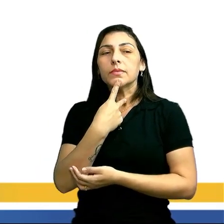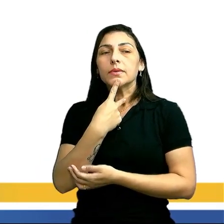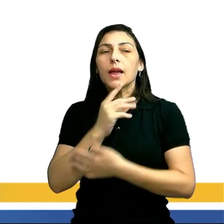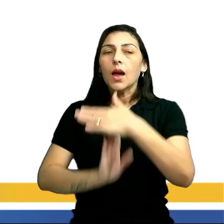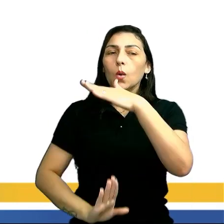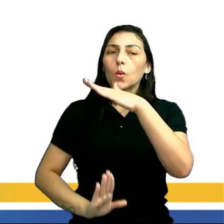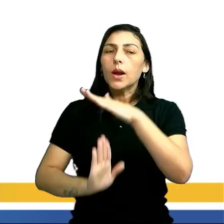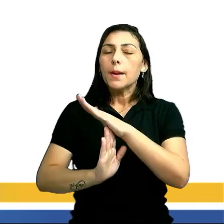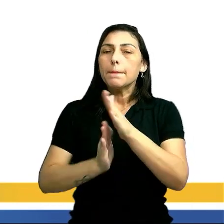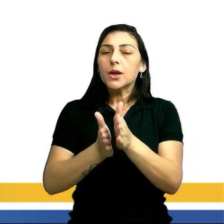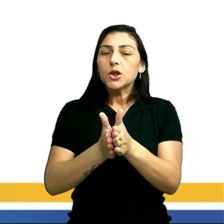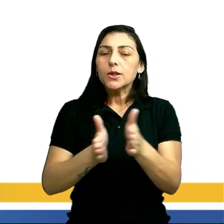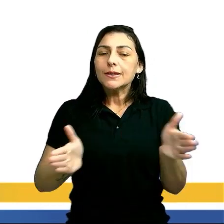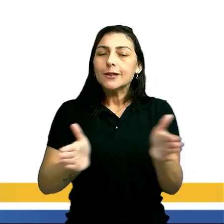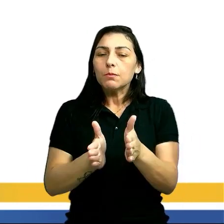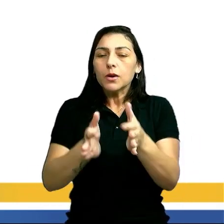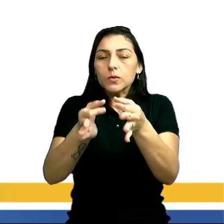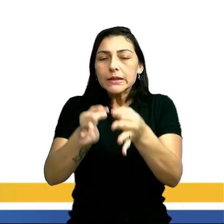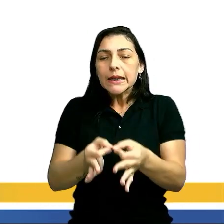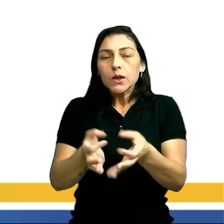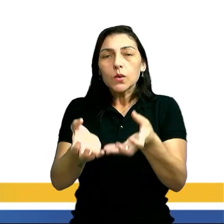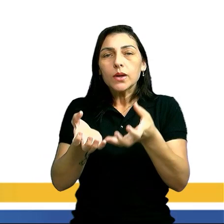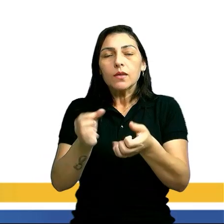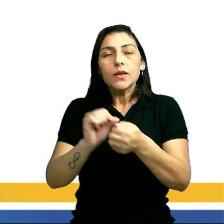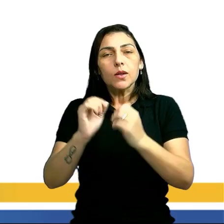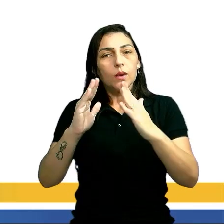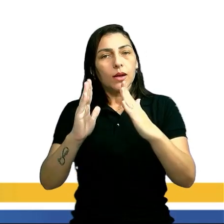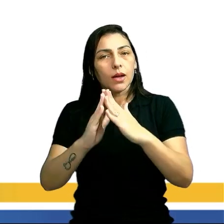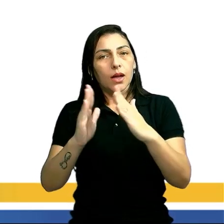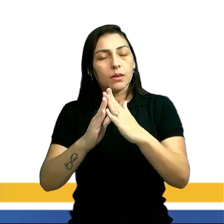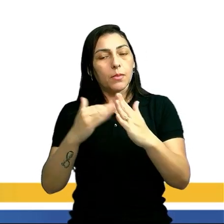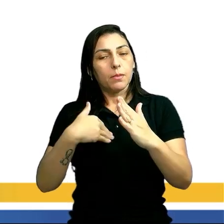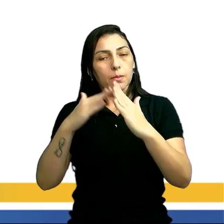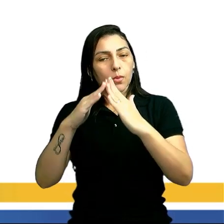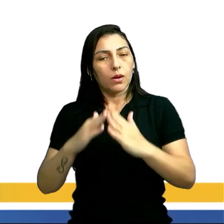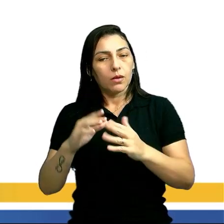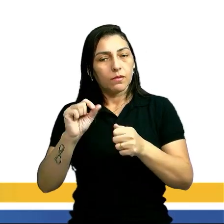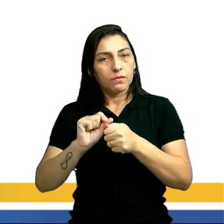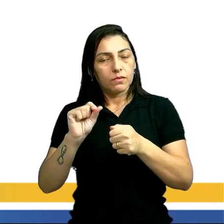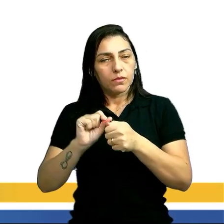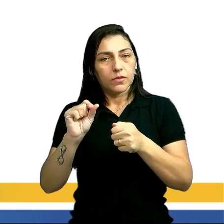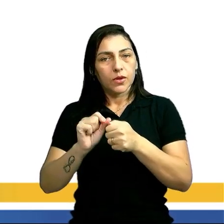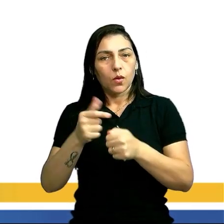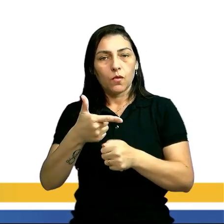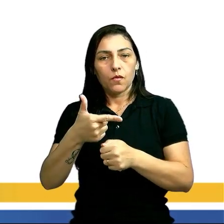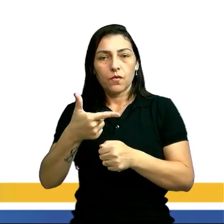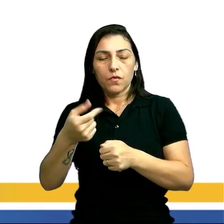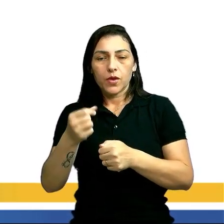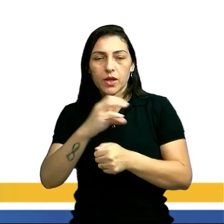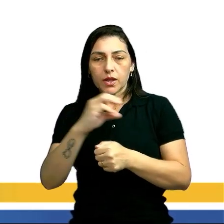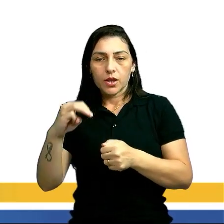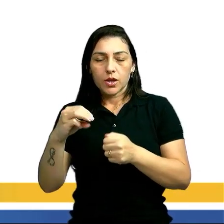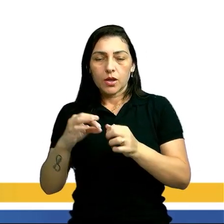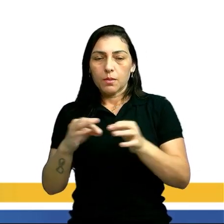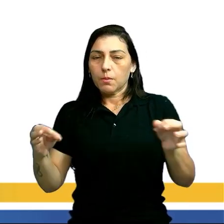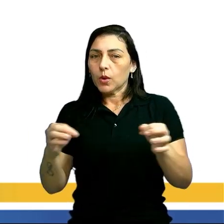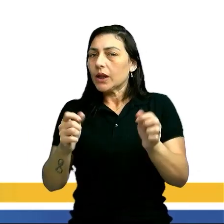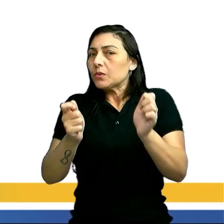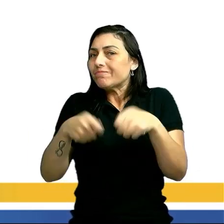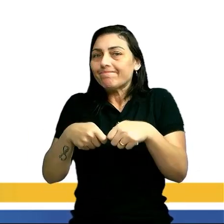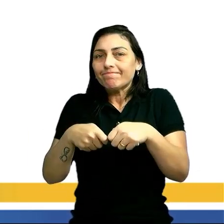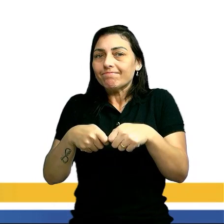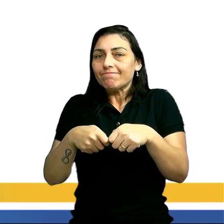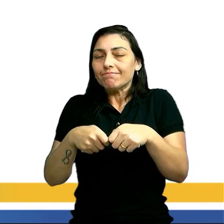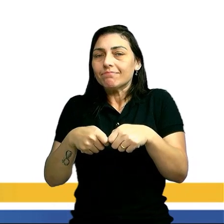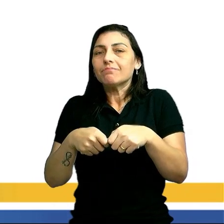A coisa tem que estar no tamanho certo. Se eu quero fazer uma casa para me habitar, eu não vou fazer uma casa com 20 centímetros de tamanho que não me cabe